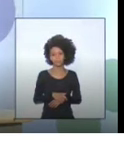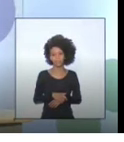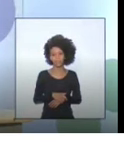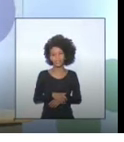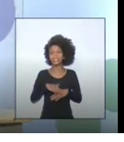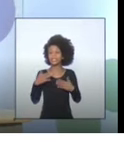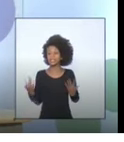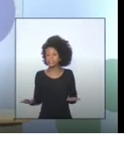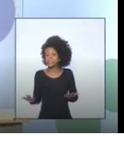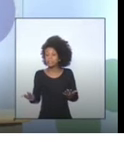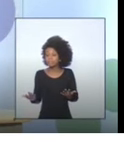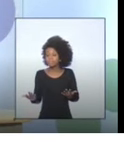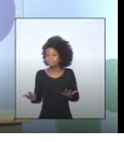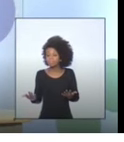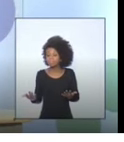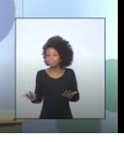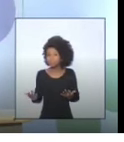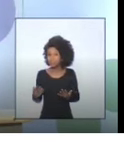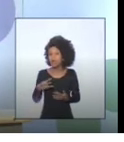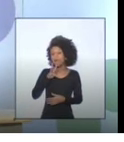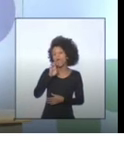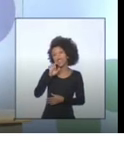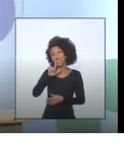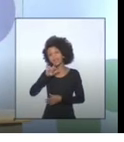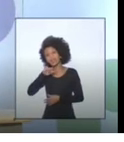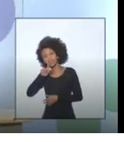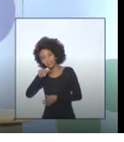Vamos ver aqui que mais. O Wellington coloca.